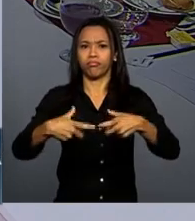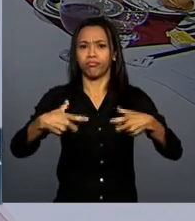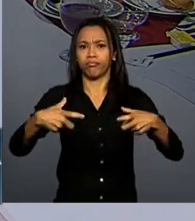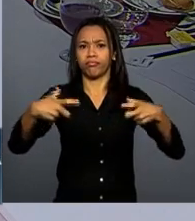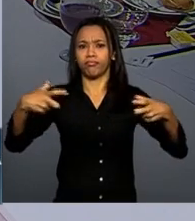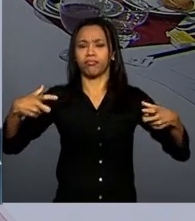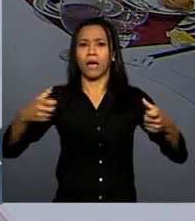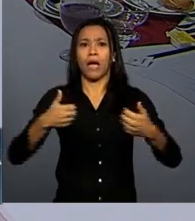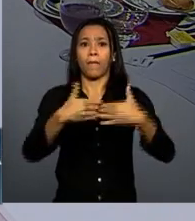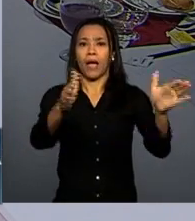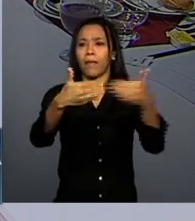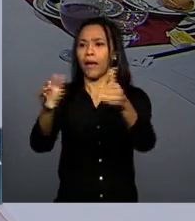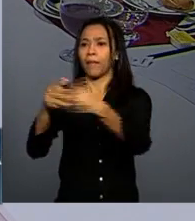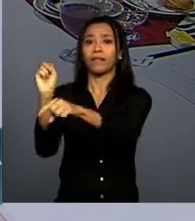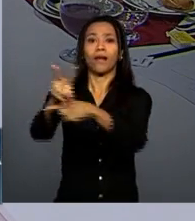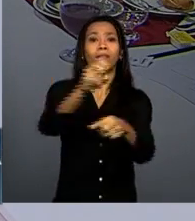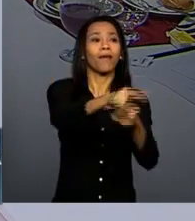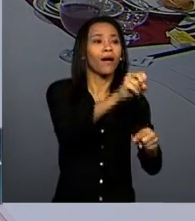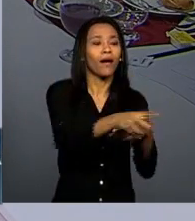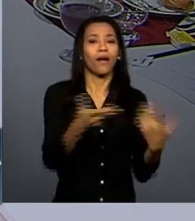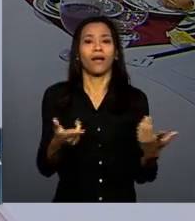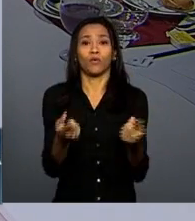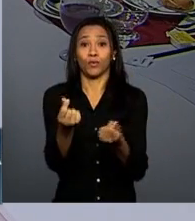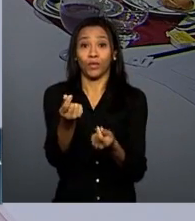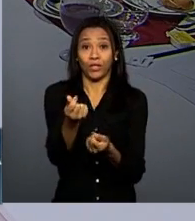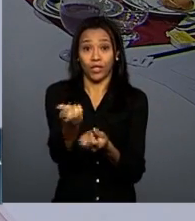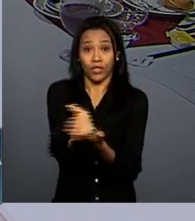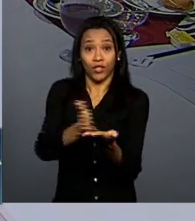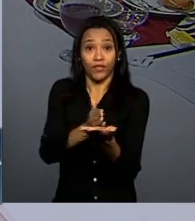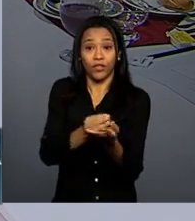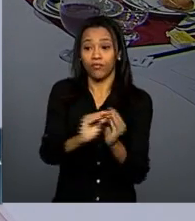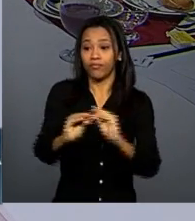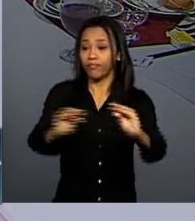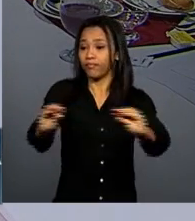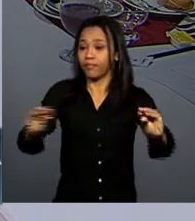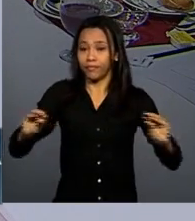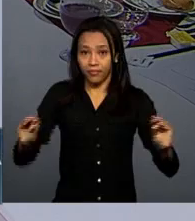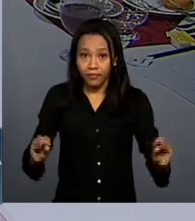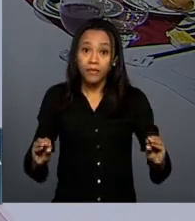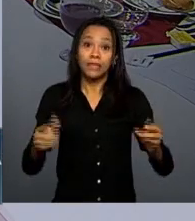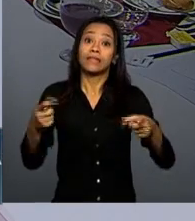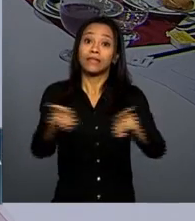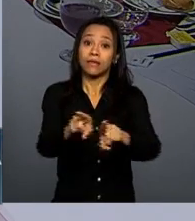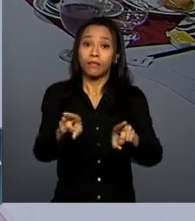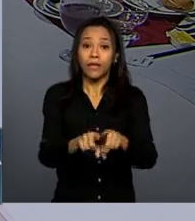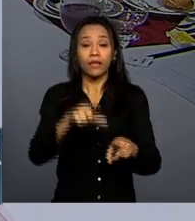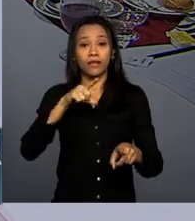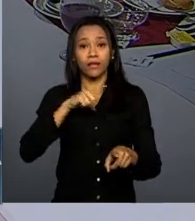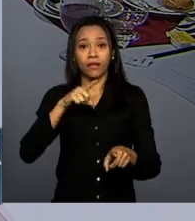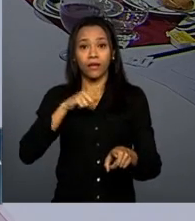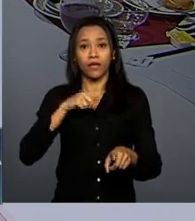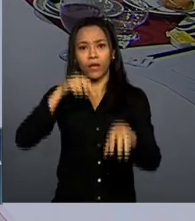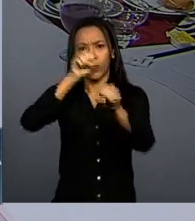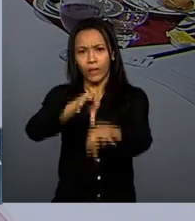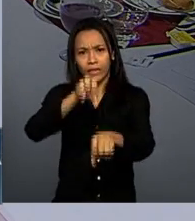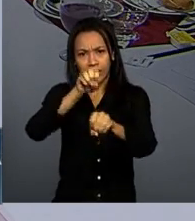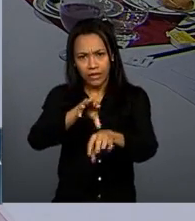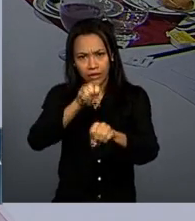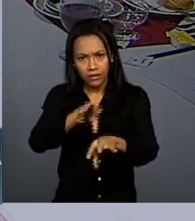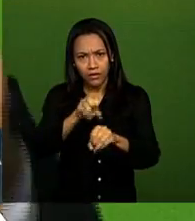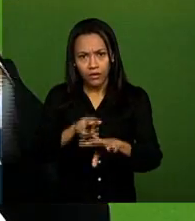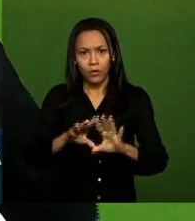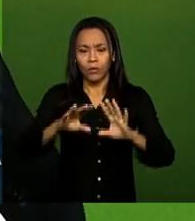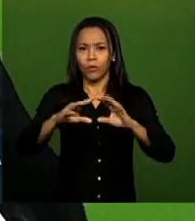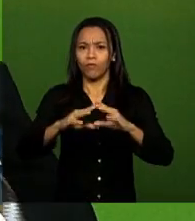Emprego um país com renda mais distribuída uma sociedade que tem uma educação mais qualificada